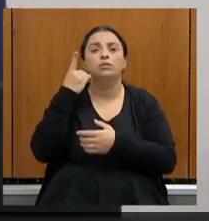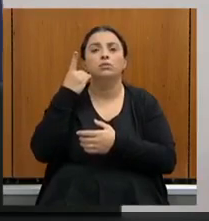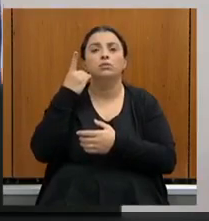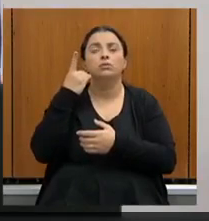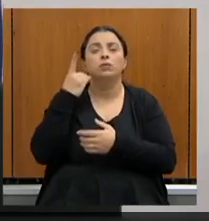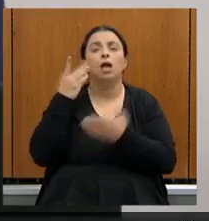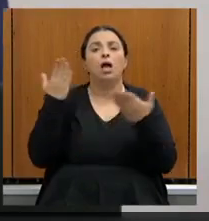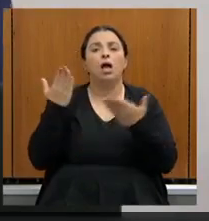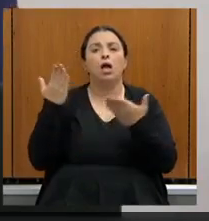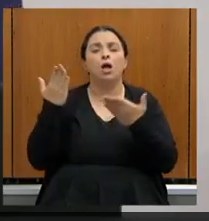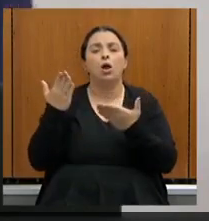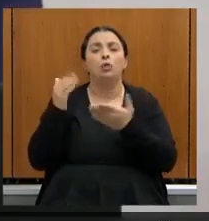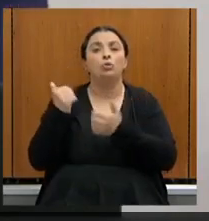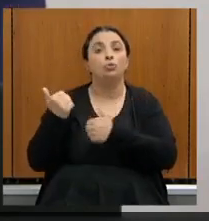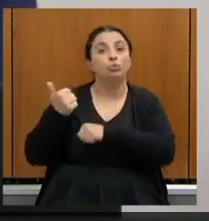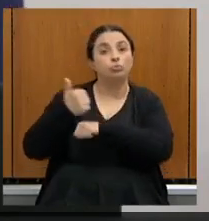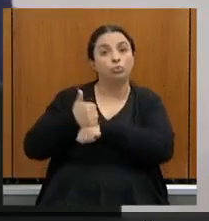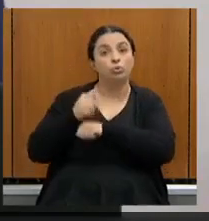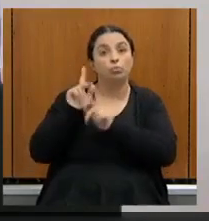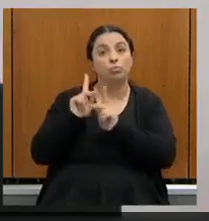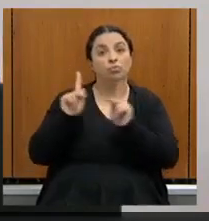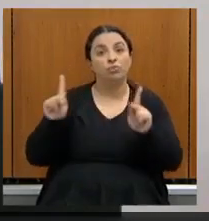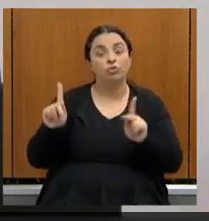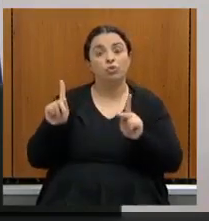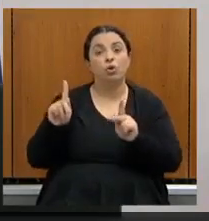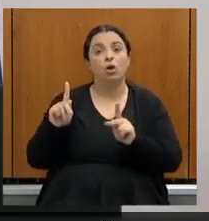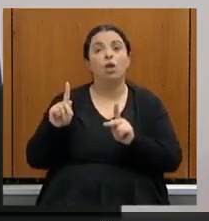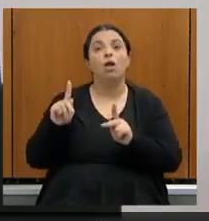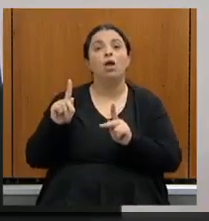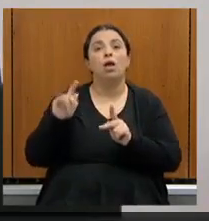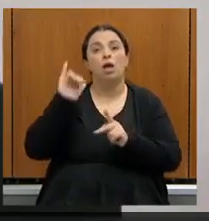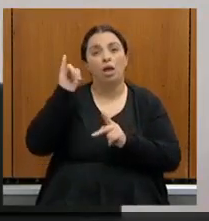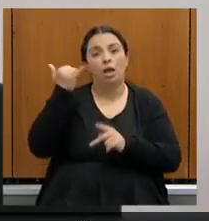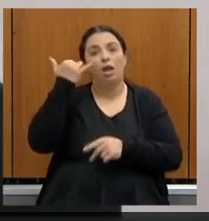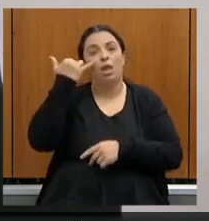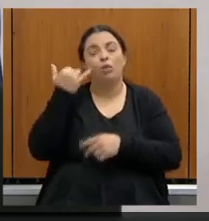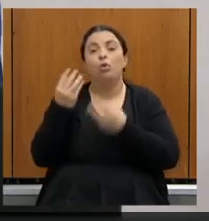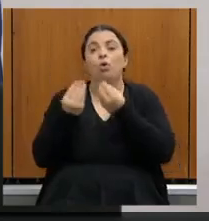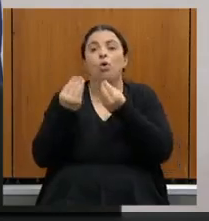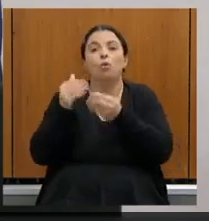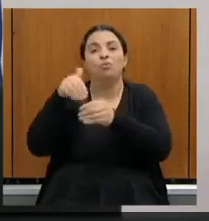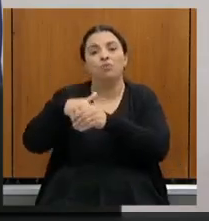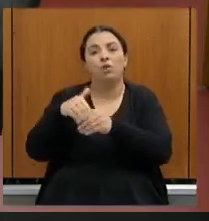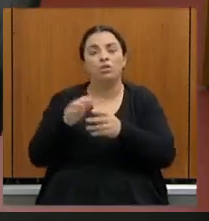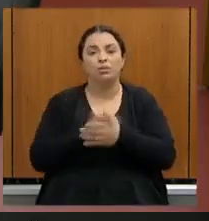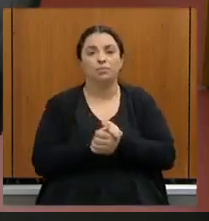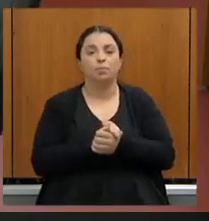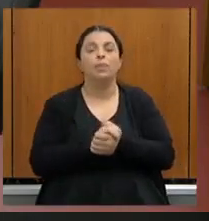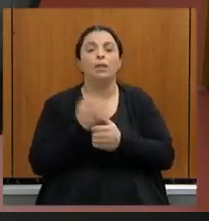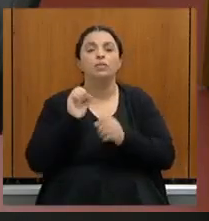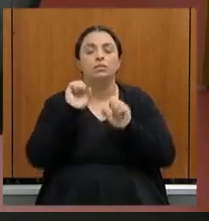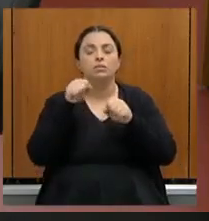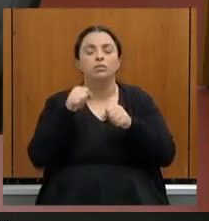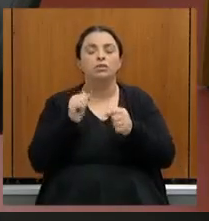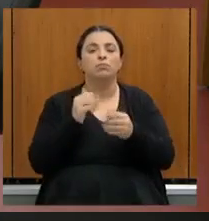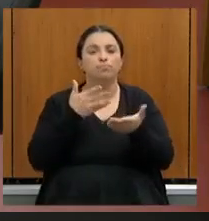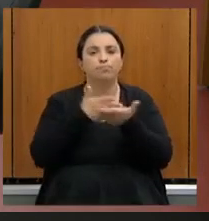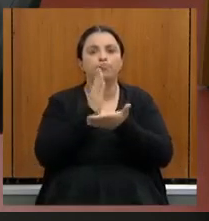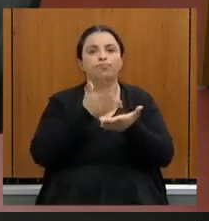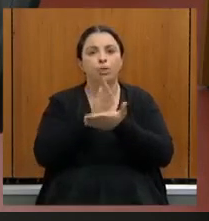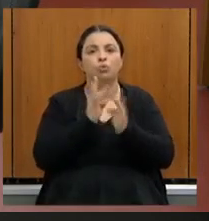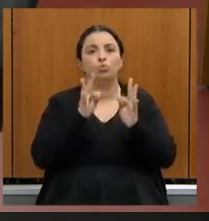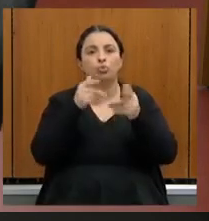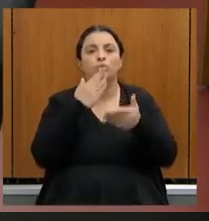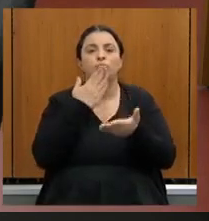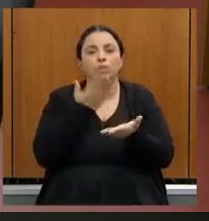neste ato aqui substituindo o professor Cleito como vota a deputada Beatriz favorável a todos os requerimentos presidente